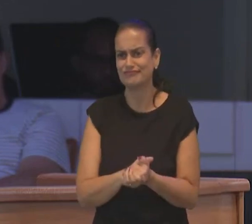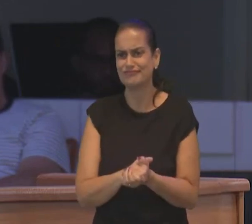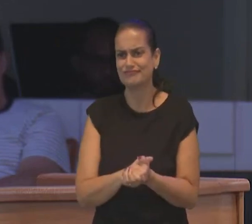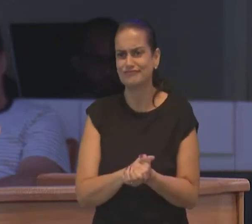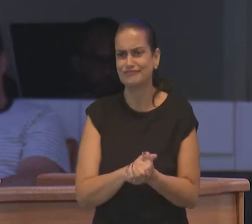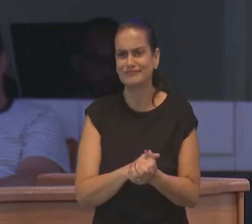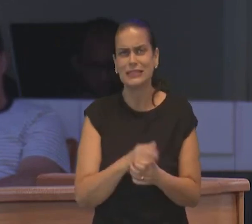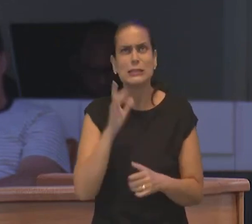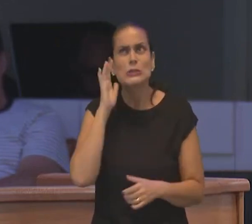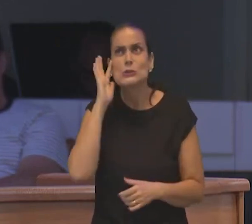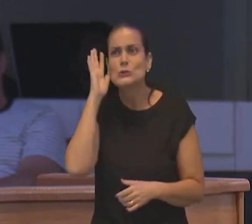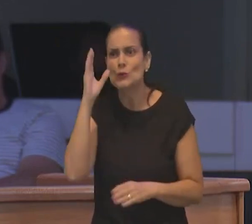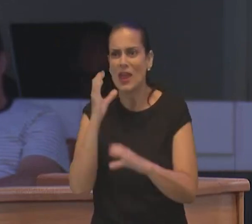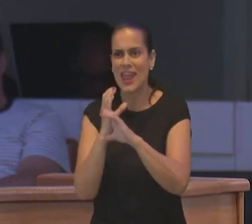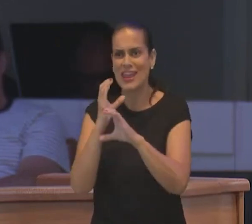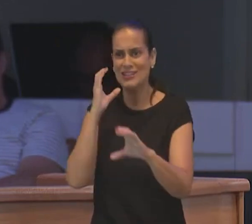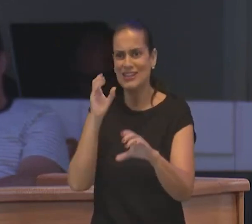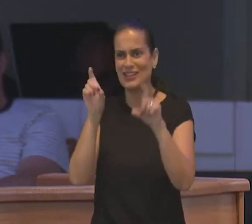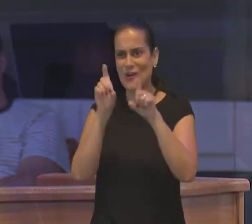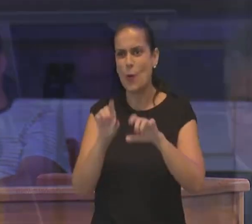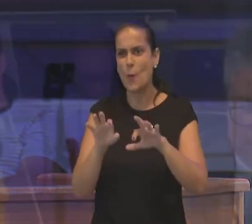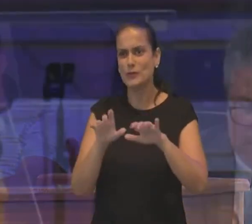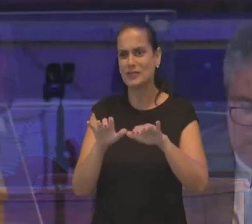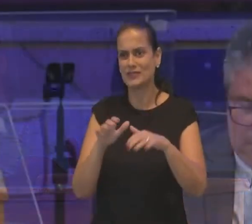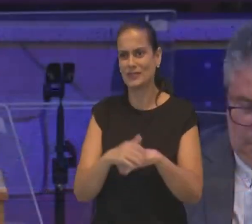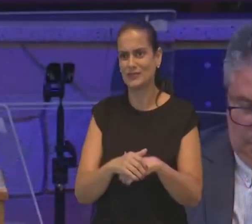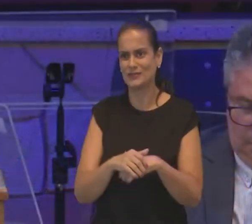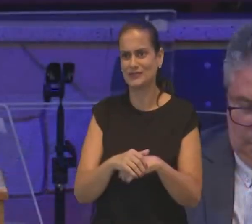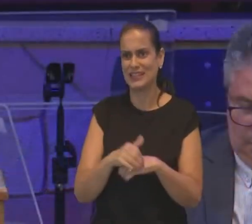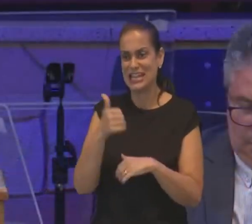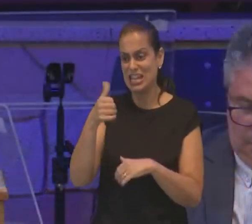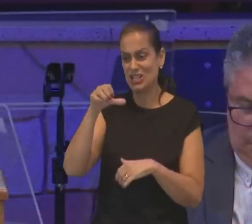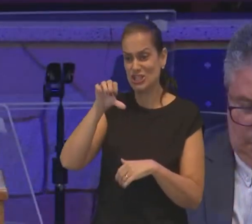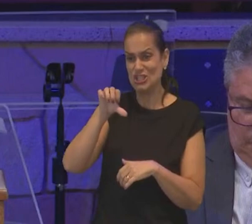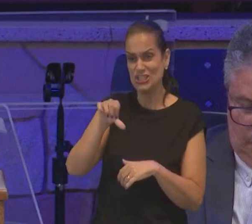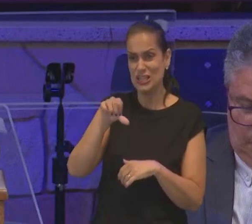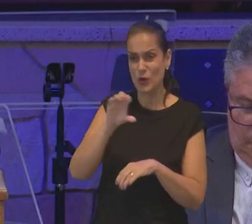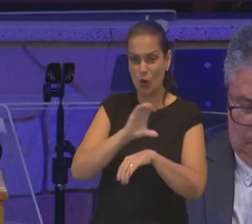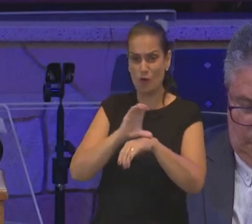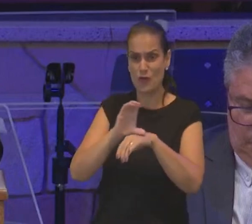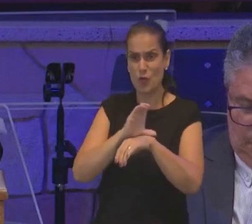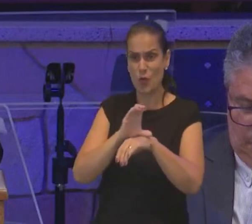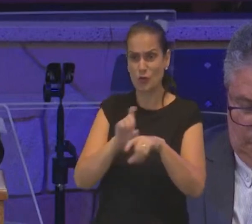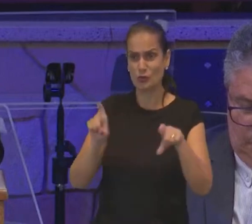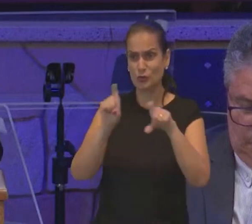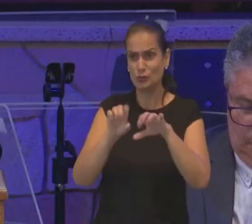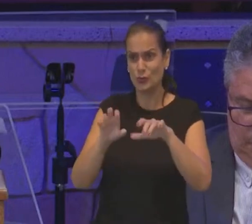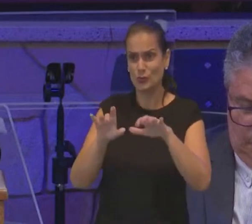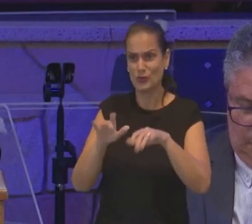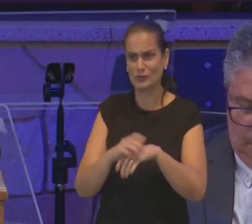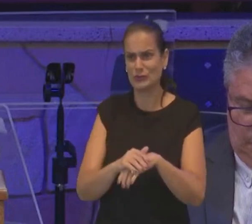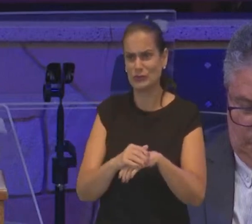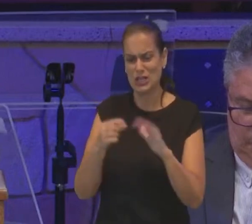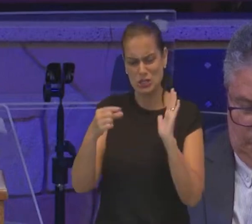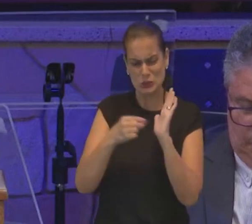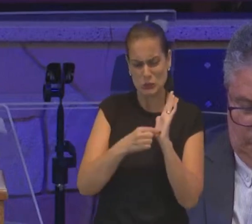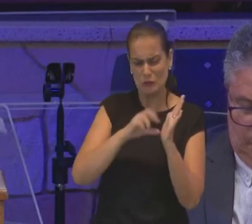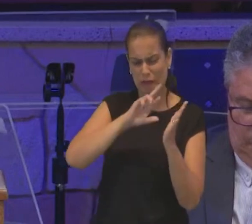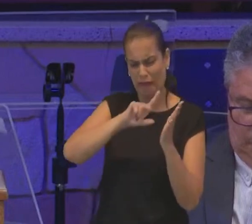Eu tinha um sonho de ser engenheiro de computação. Tenho 19 cursos em computação, em hardware,